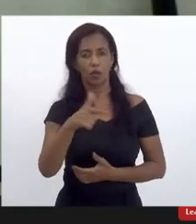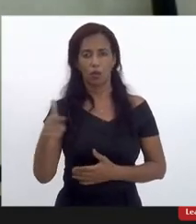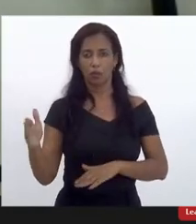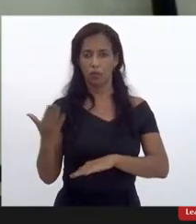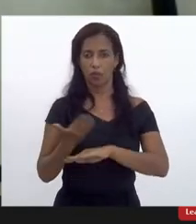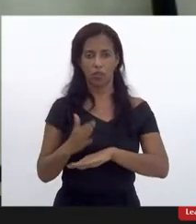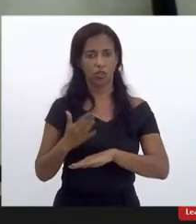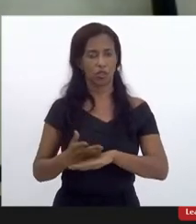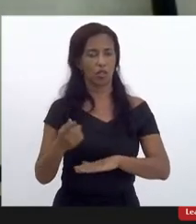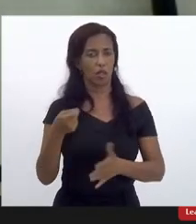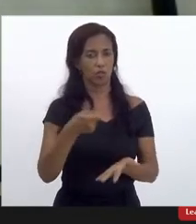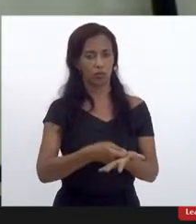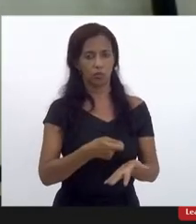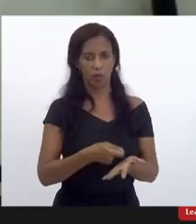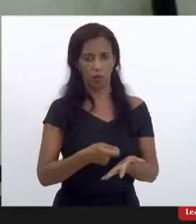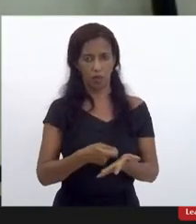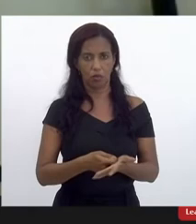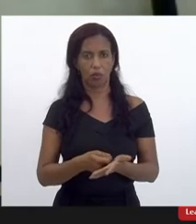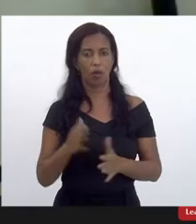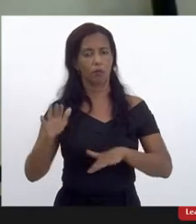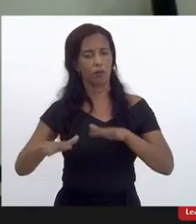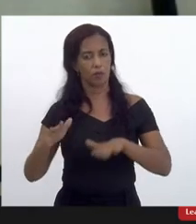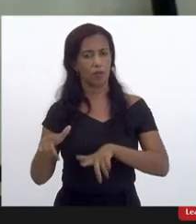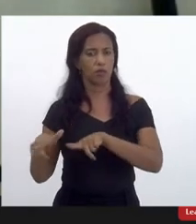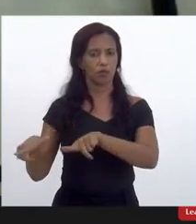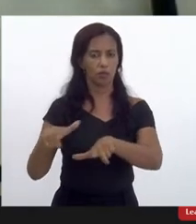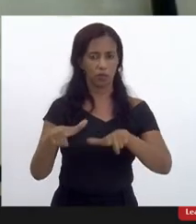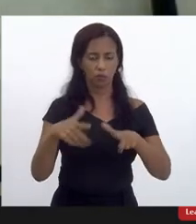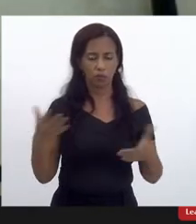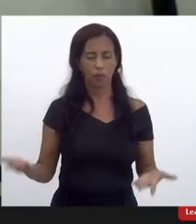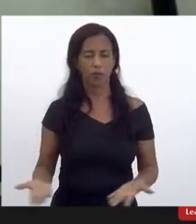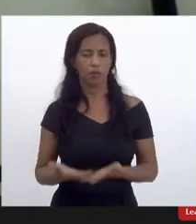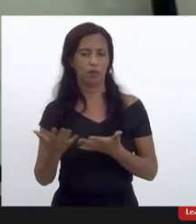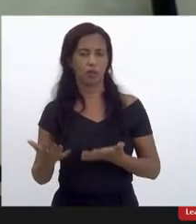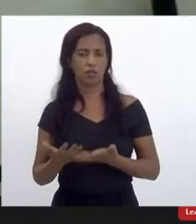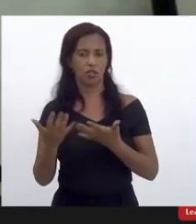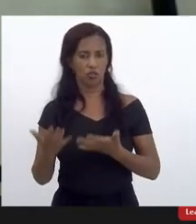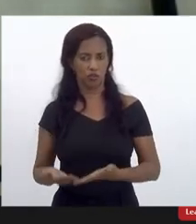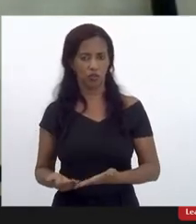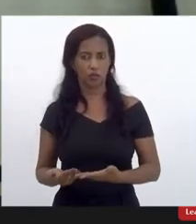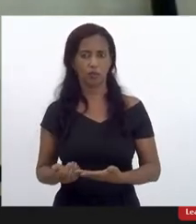estágio obrigatório, apesar de ter todo um trabalho de incentivo na permanência